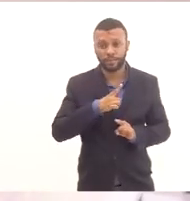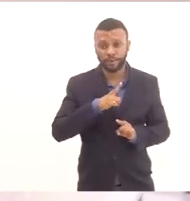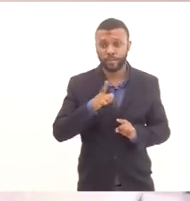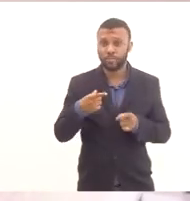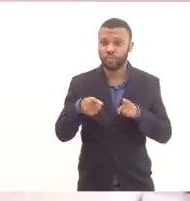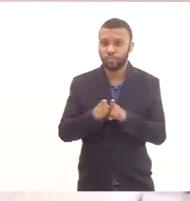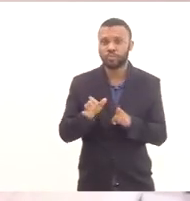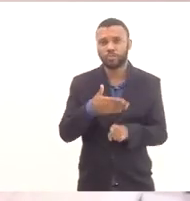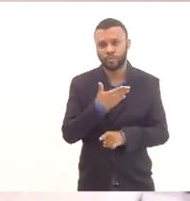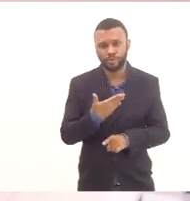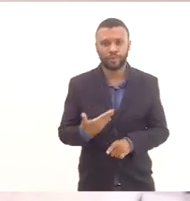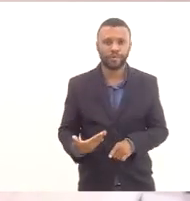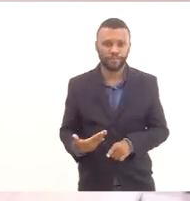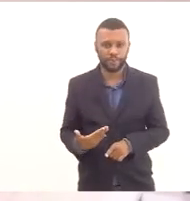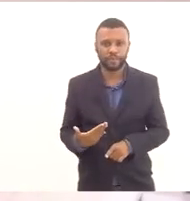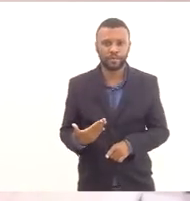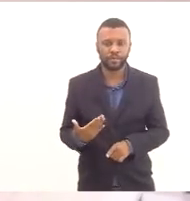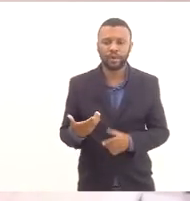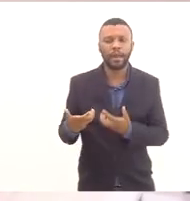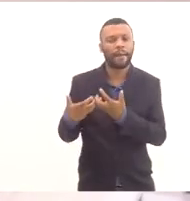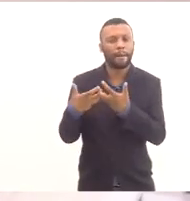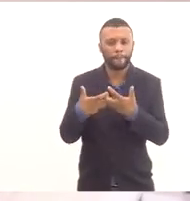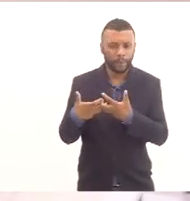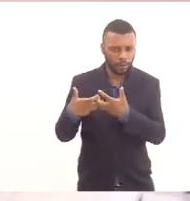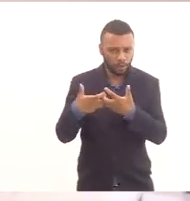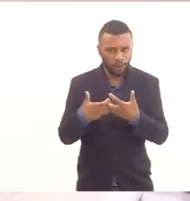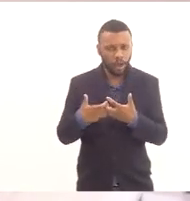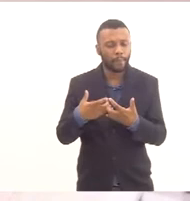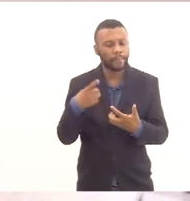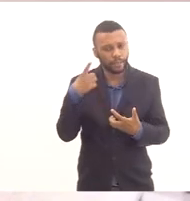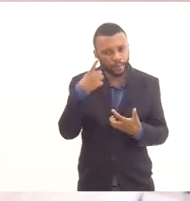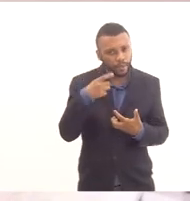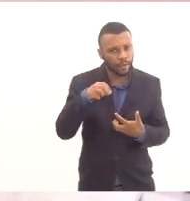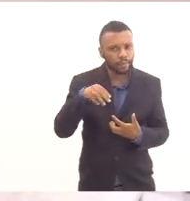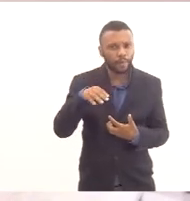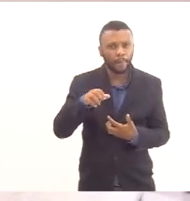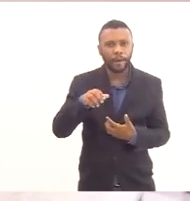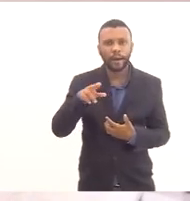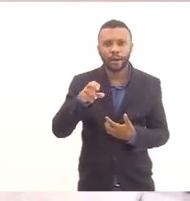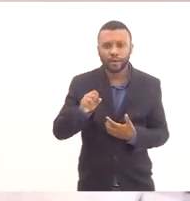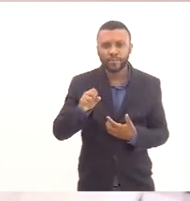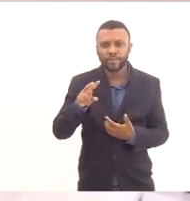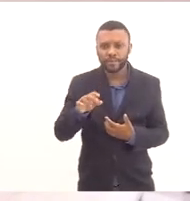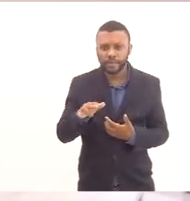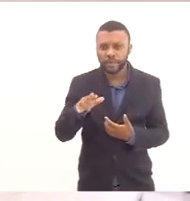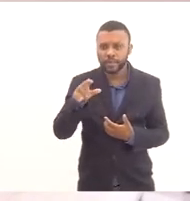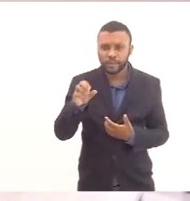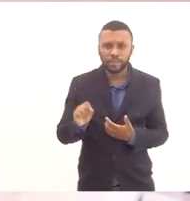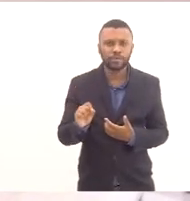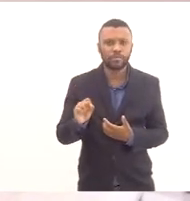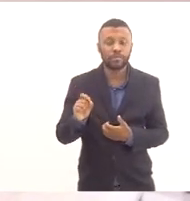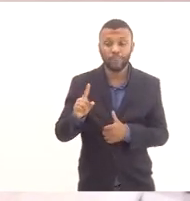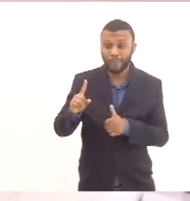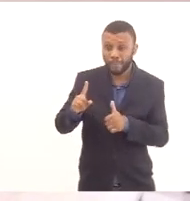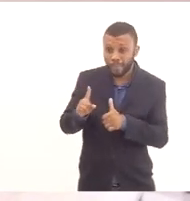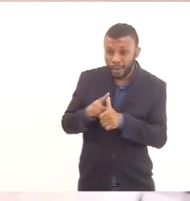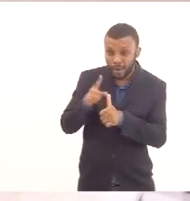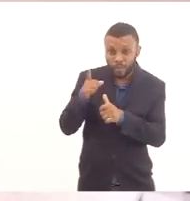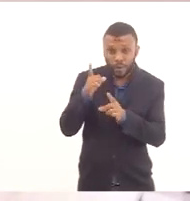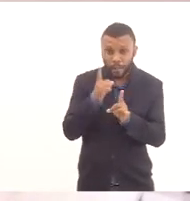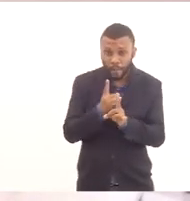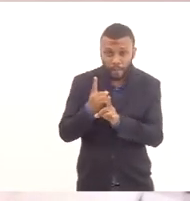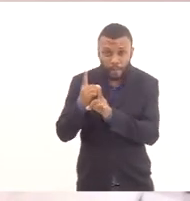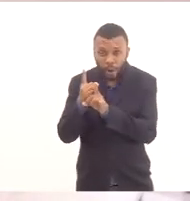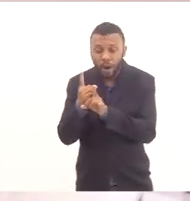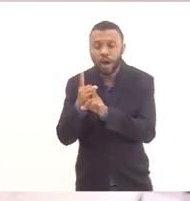com o governador em Petrópolis eu Deputado Marcus Vinicius conversamos aí no primeiro encontro com alguns empresários